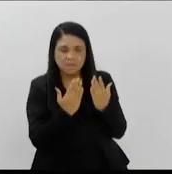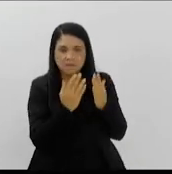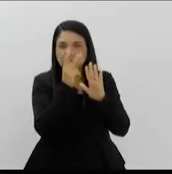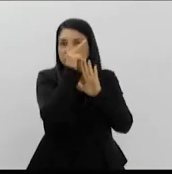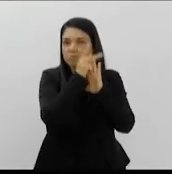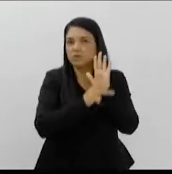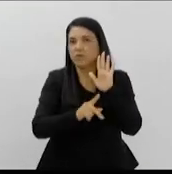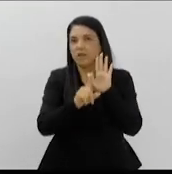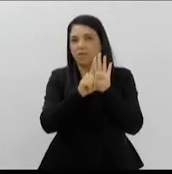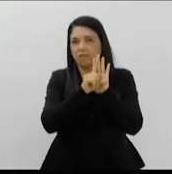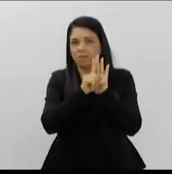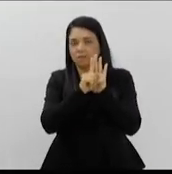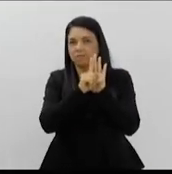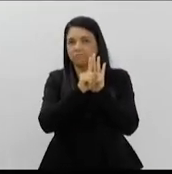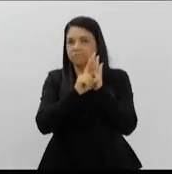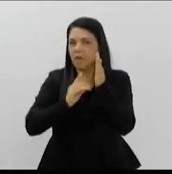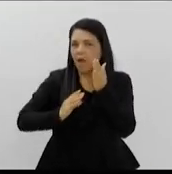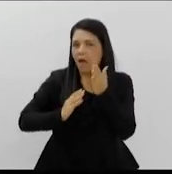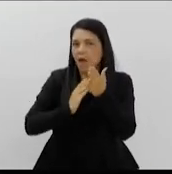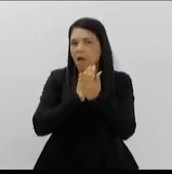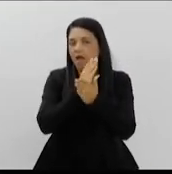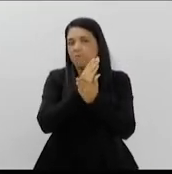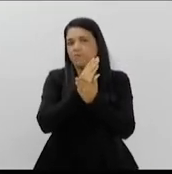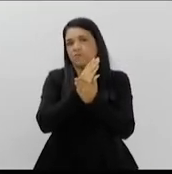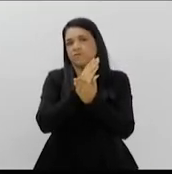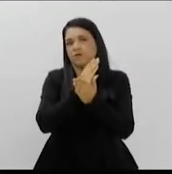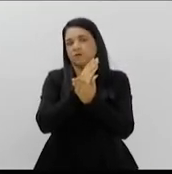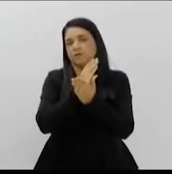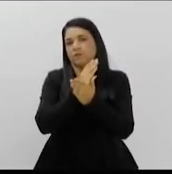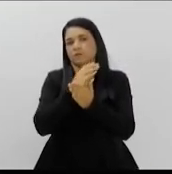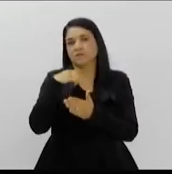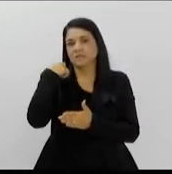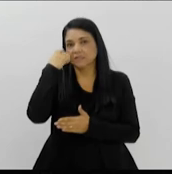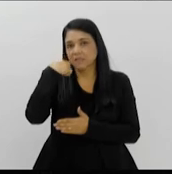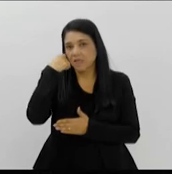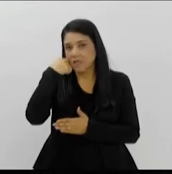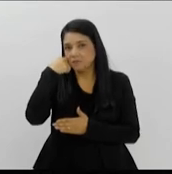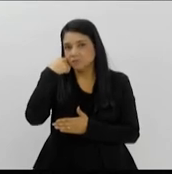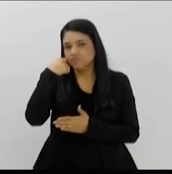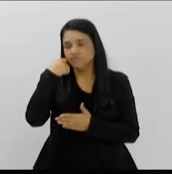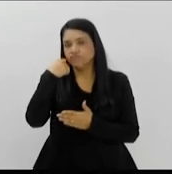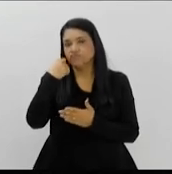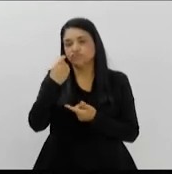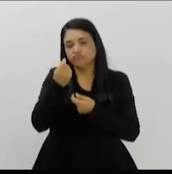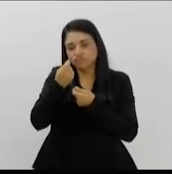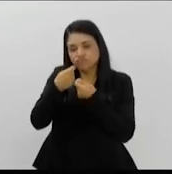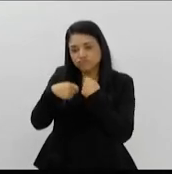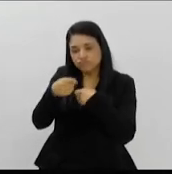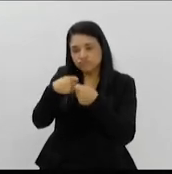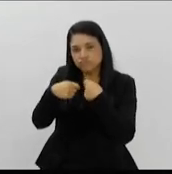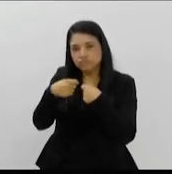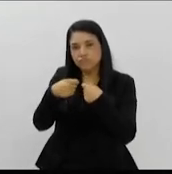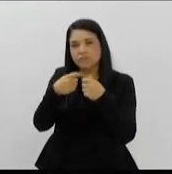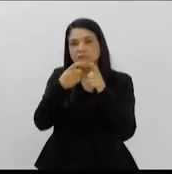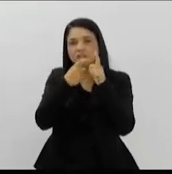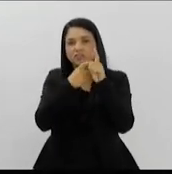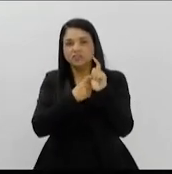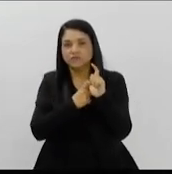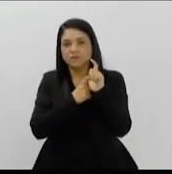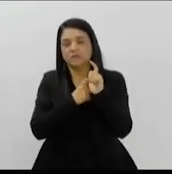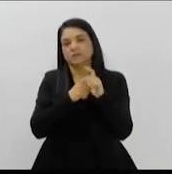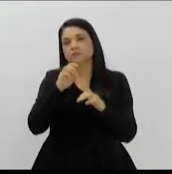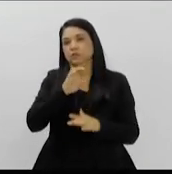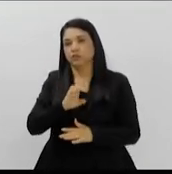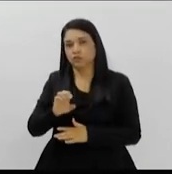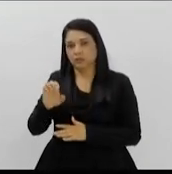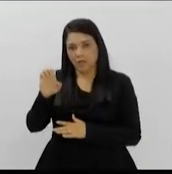lei já aprovado pelo Senado de renegociação da dívida dos estados. E